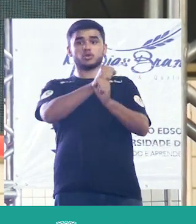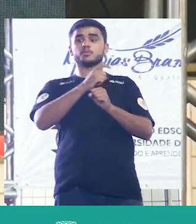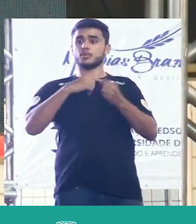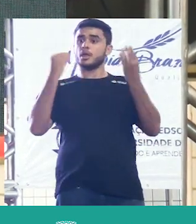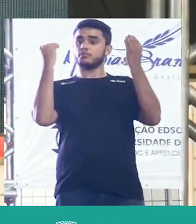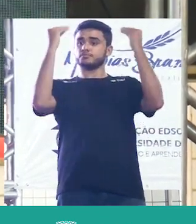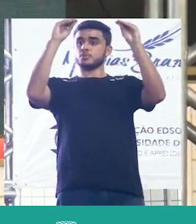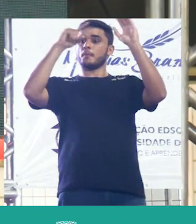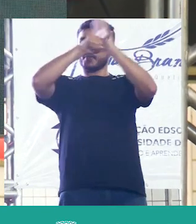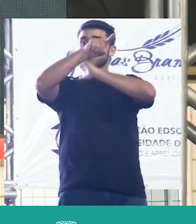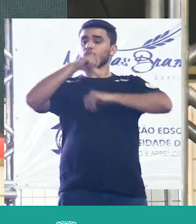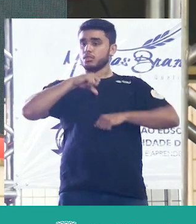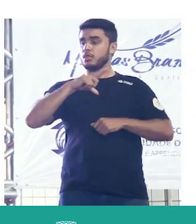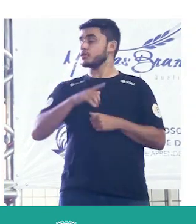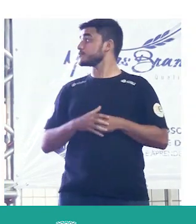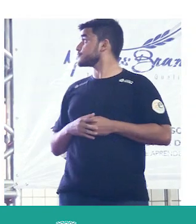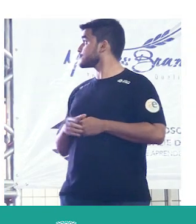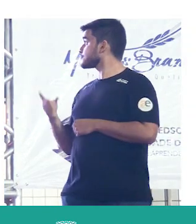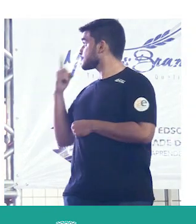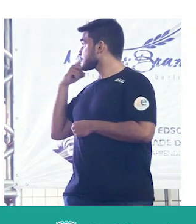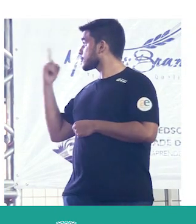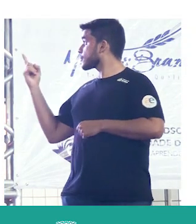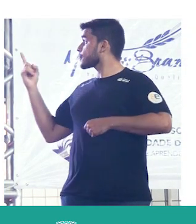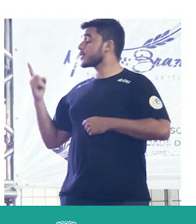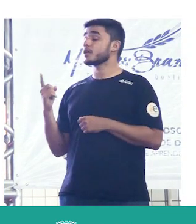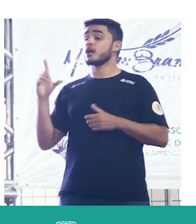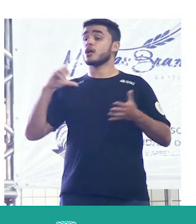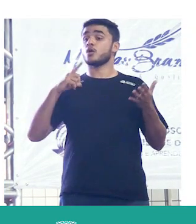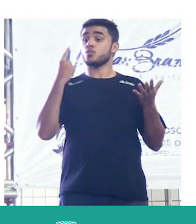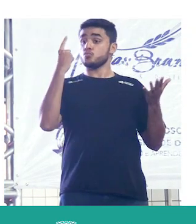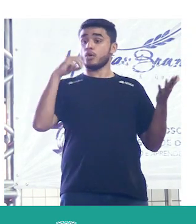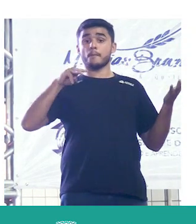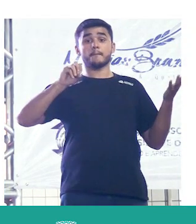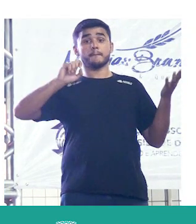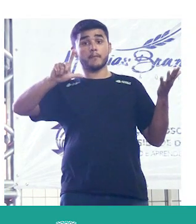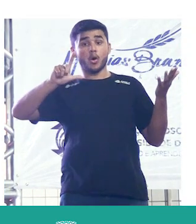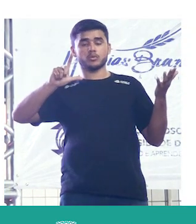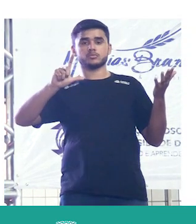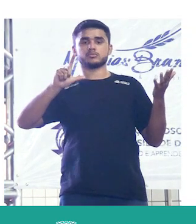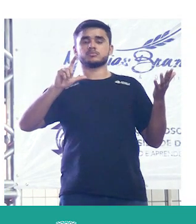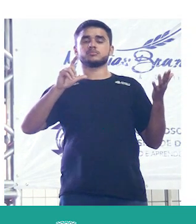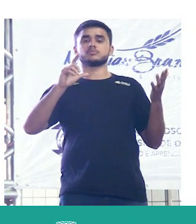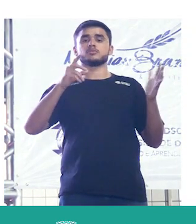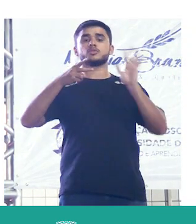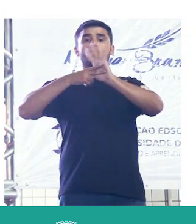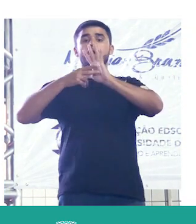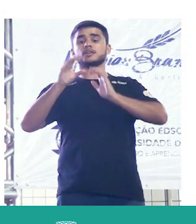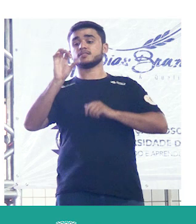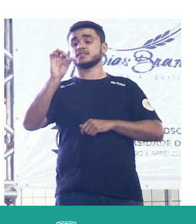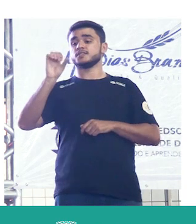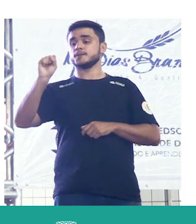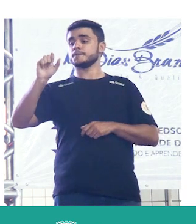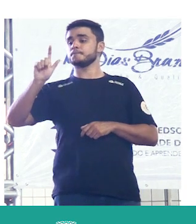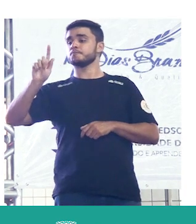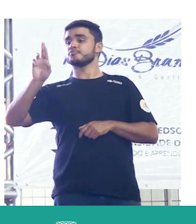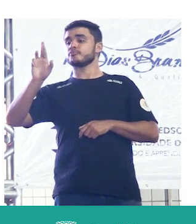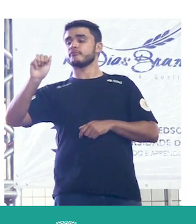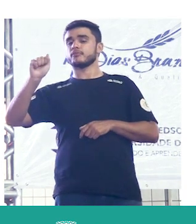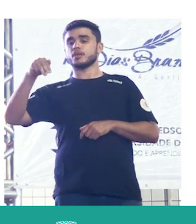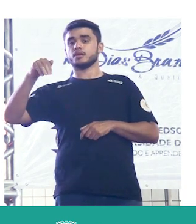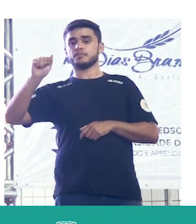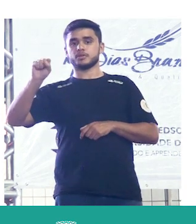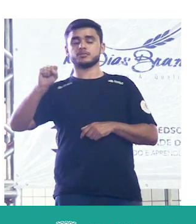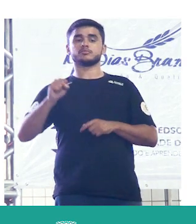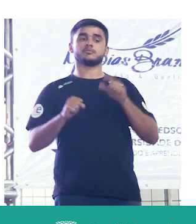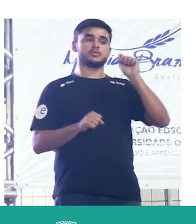1 mol de hidróxido de alumínio pesa 78 gramas. Como é que eu sei? É a massa molar dele. É só somar a massa do